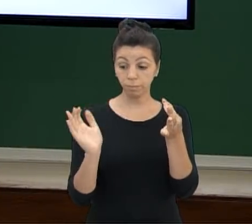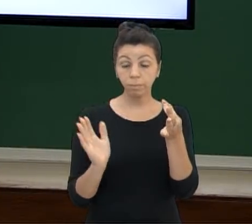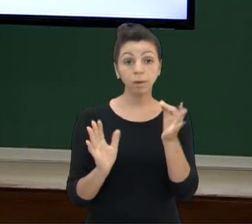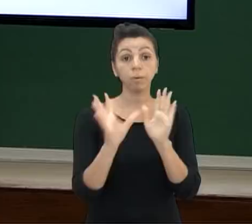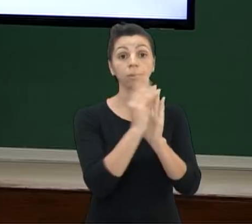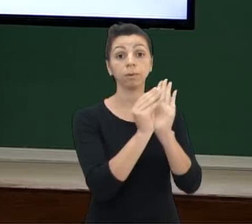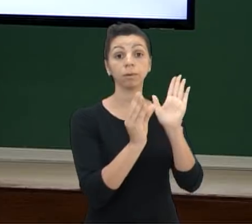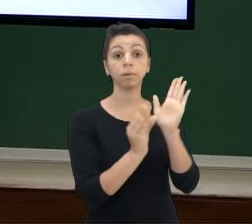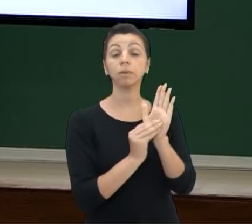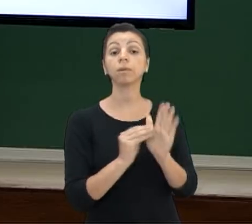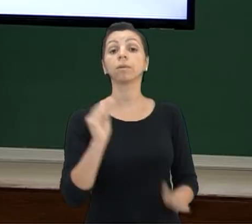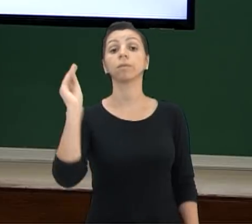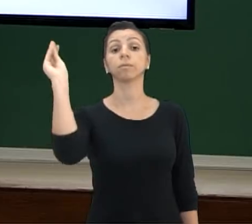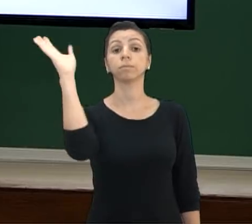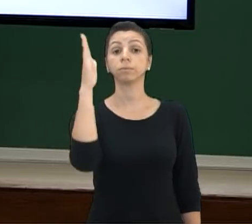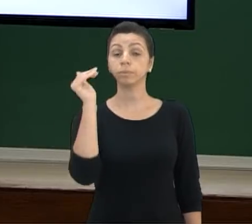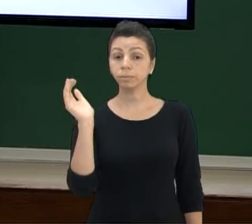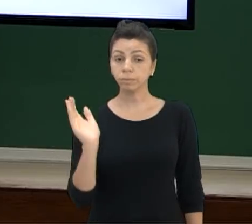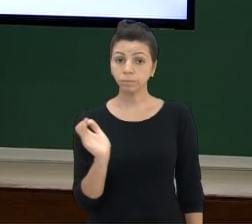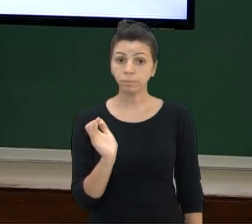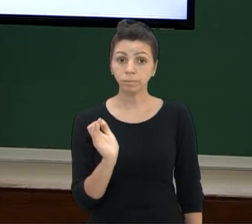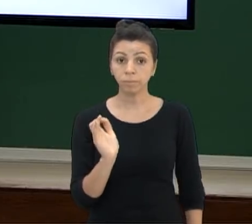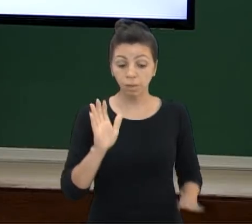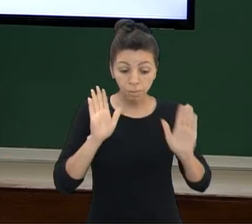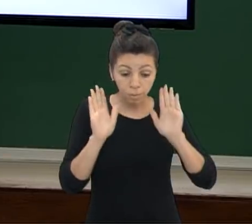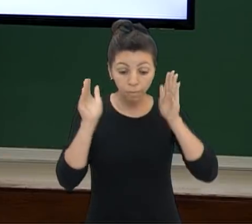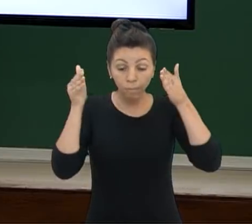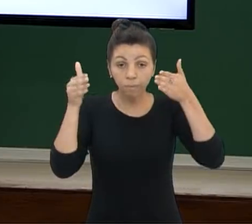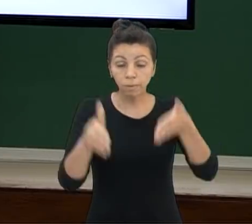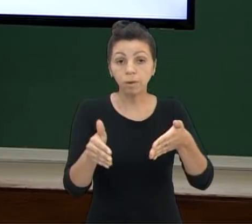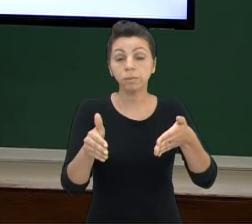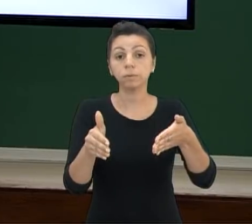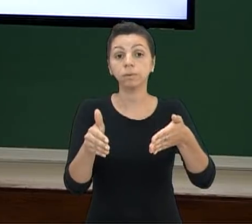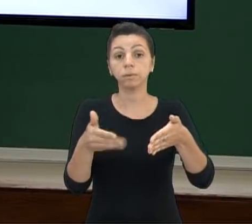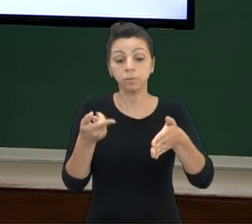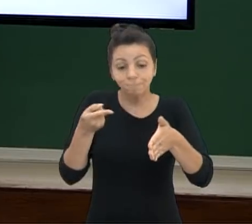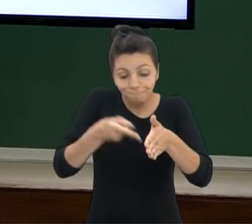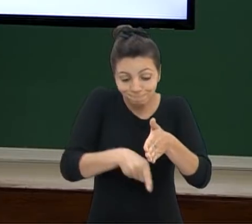é um conteúdo visto com bastante ênfase e bastante